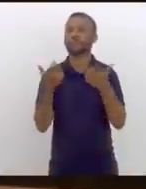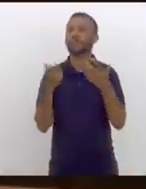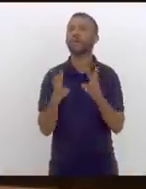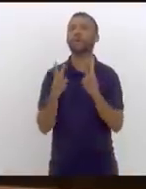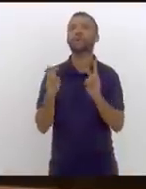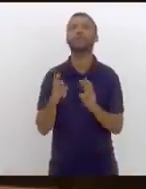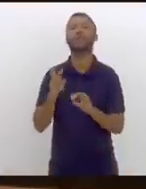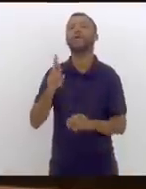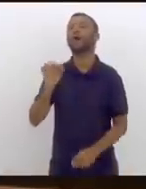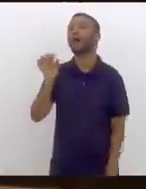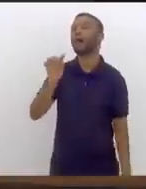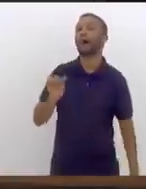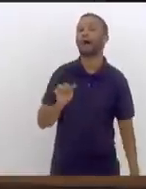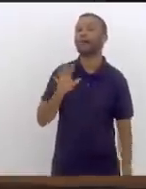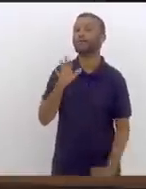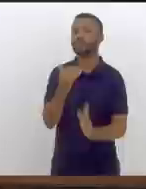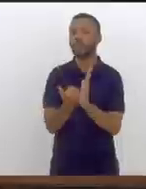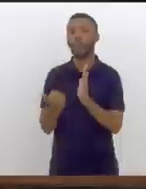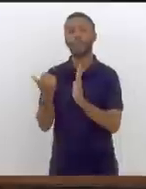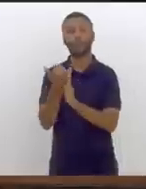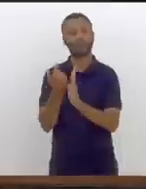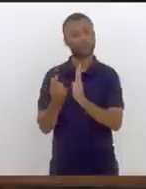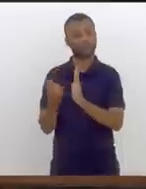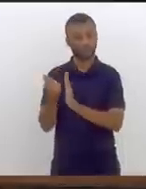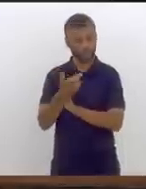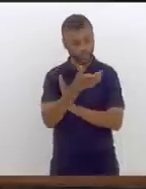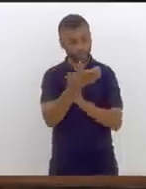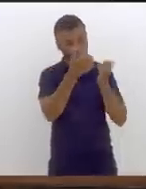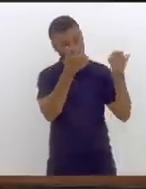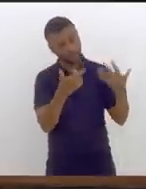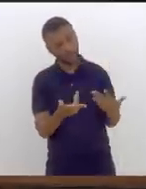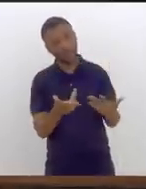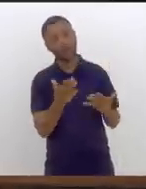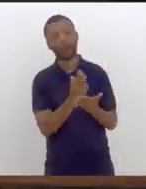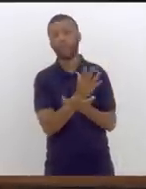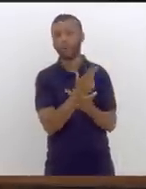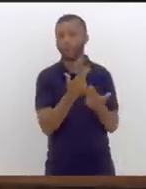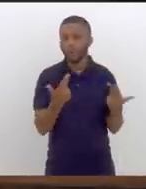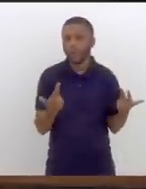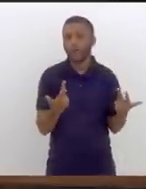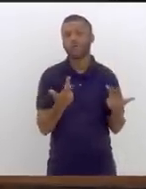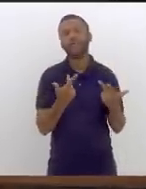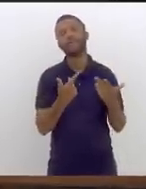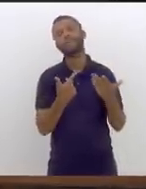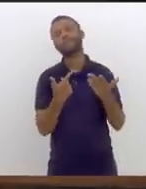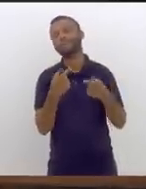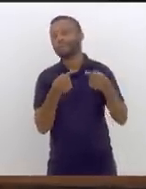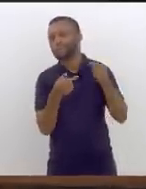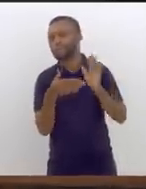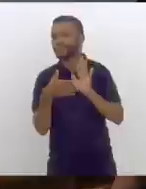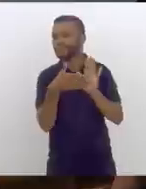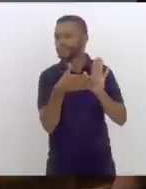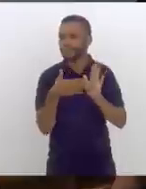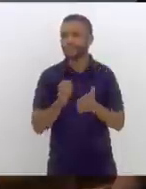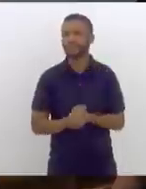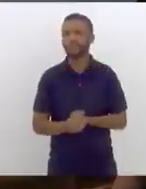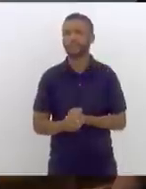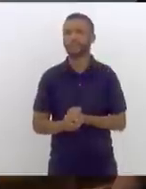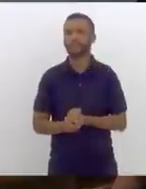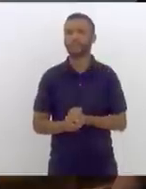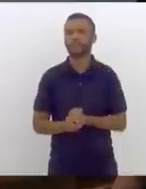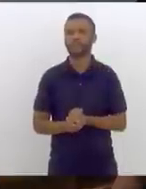sobre o valor do aumento do raios Coronel o senhor tem alguma coisa que o senhor possa falar Tem alguma coisa em Pauta Deputado as